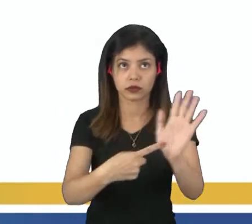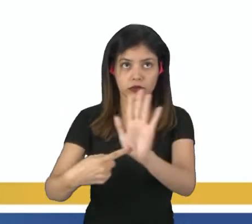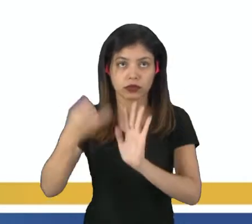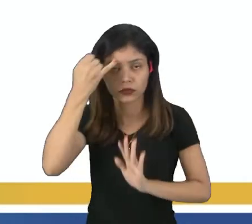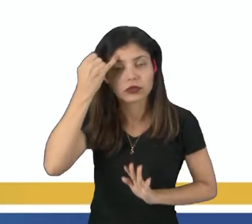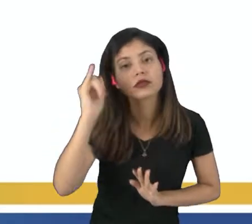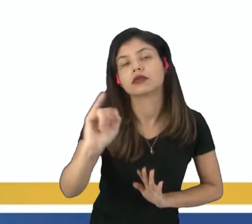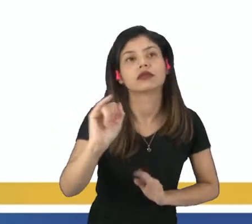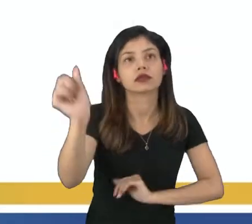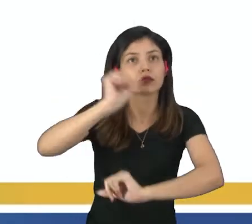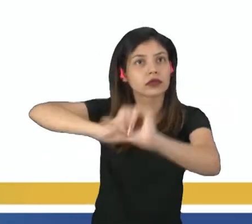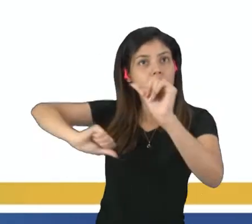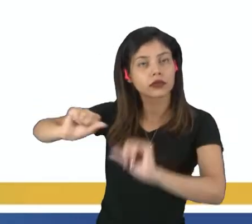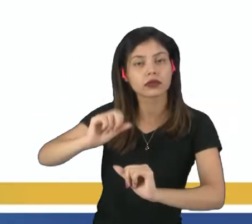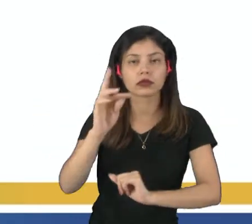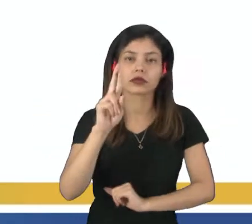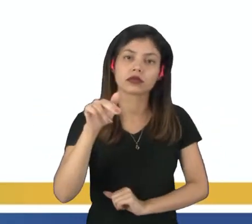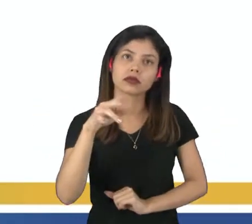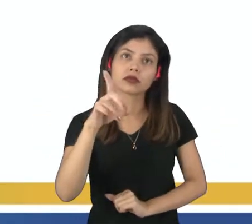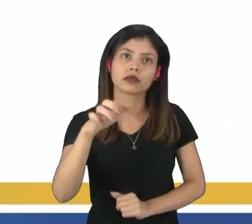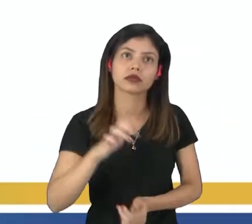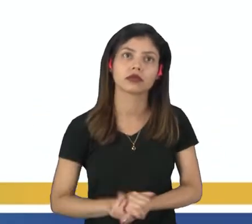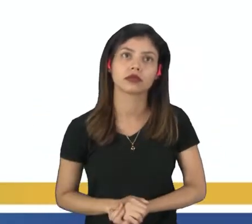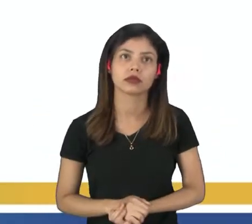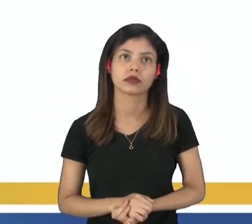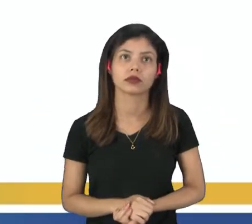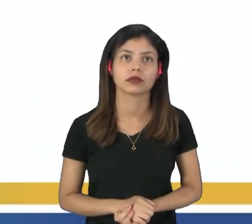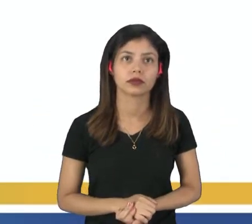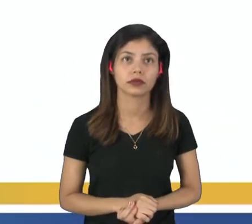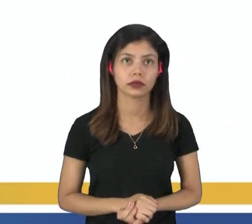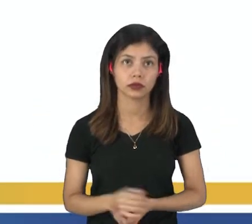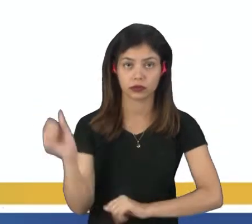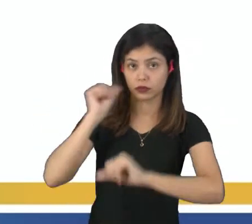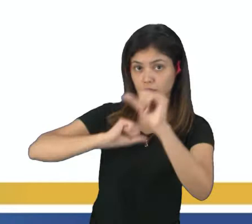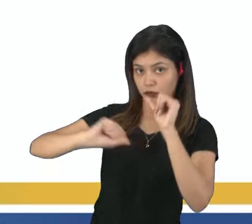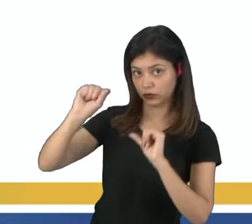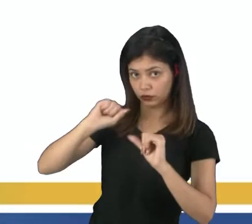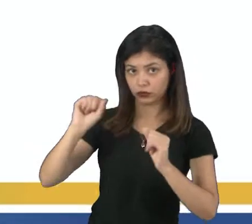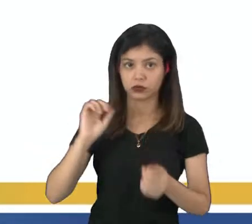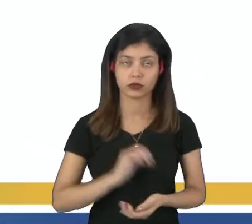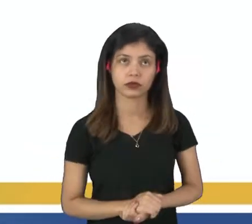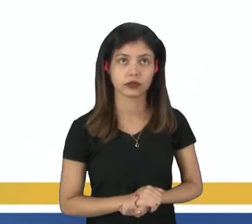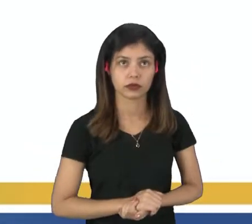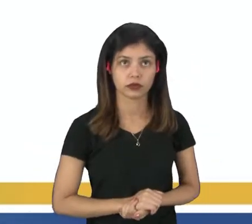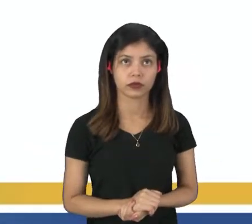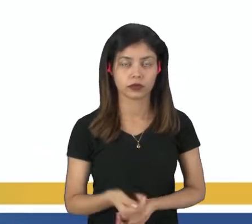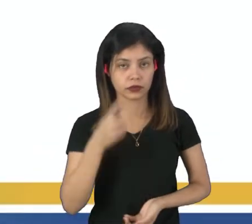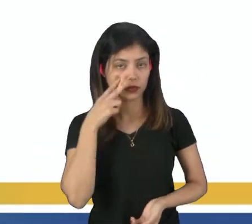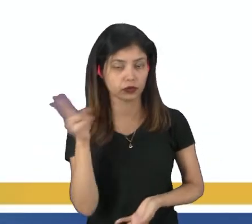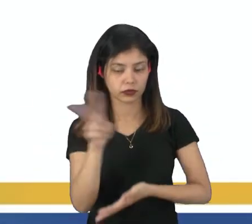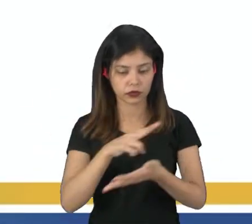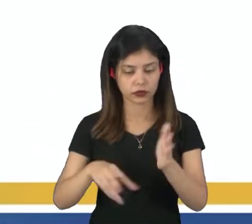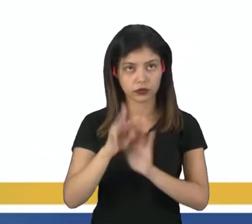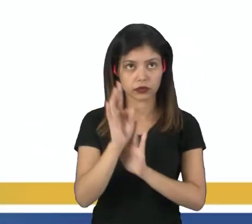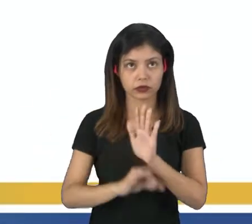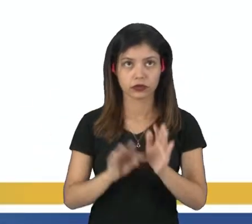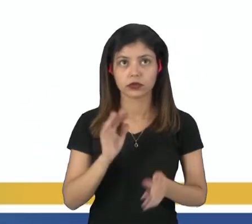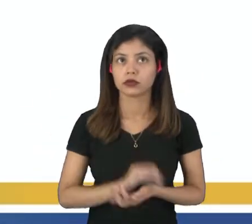ideia de oposição, contrariedade, aquilo que é contrário, aquilo que é oposto. Vamos à leitura do